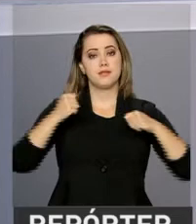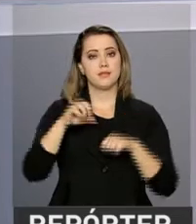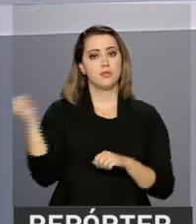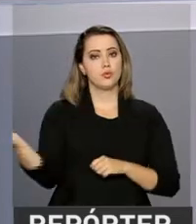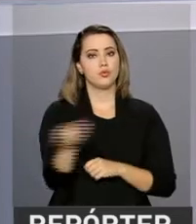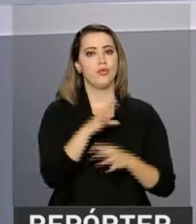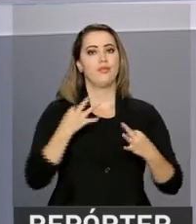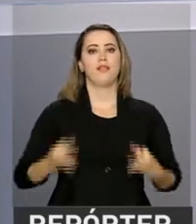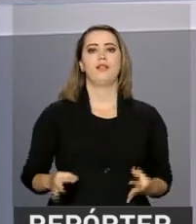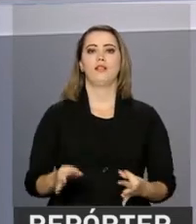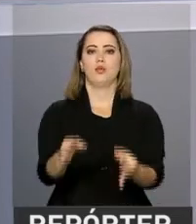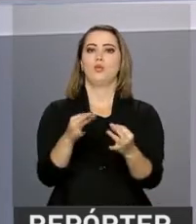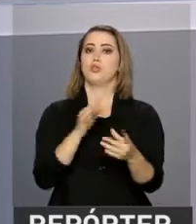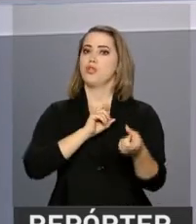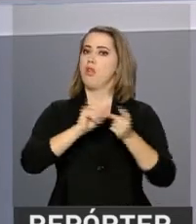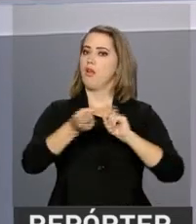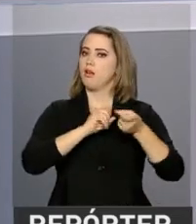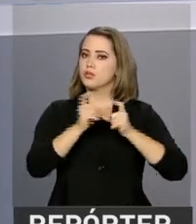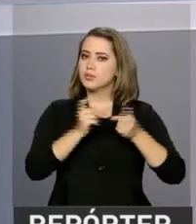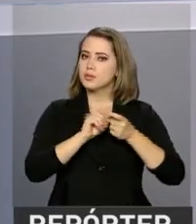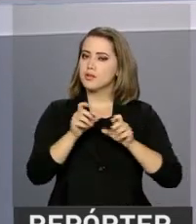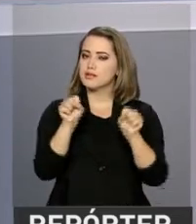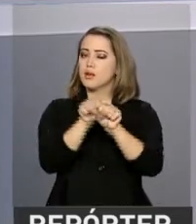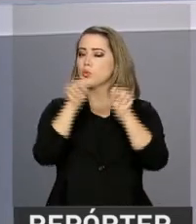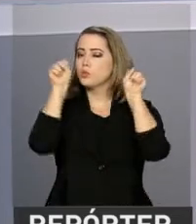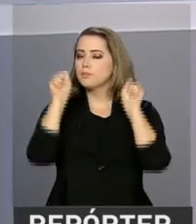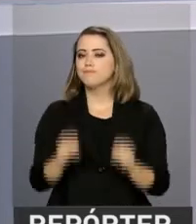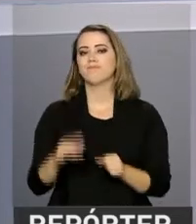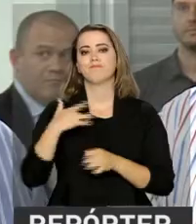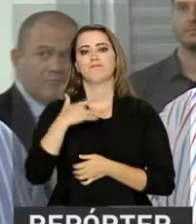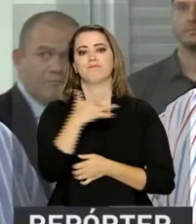modernização e da melhora da gestão no sistema de saúde no Brasil.